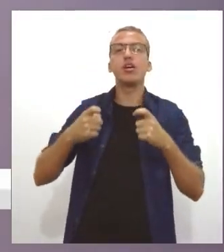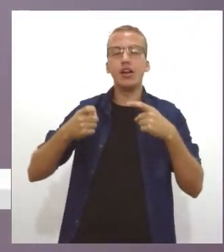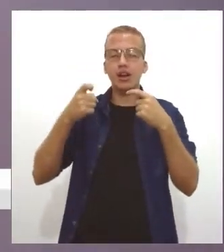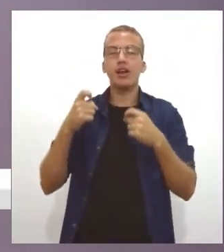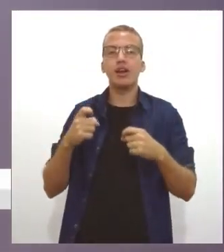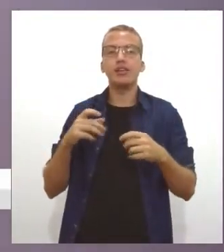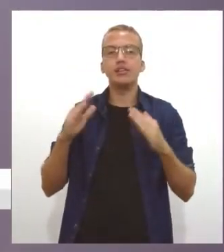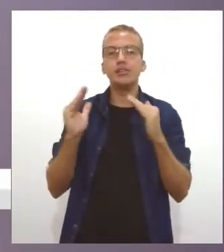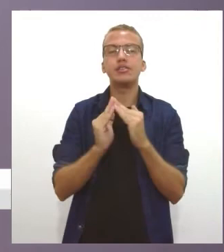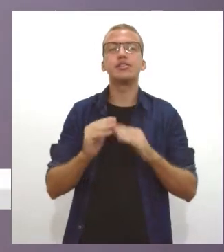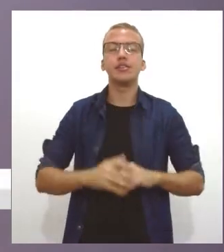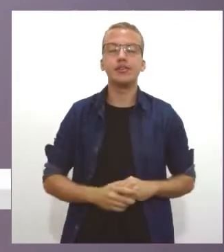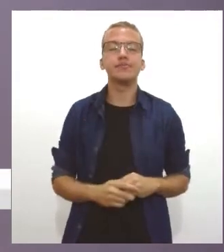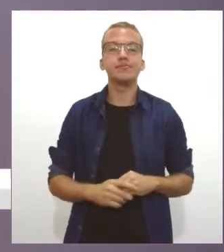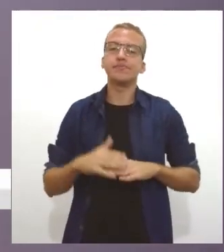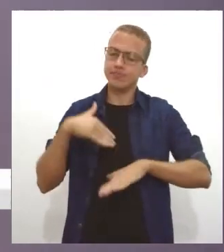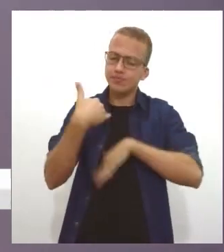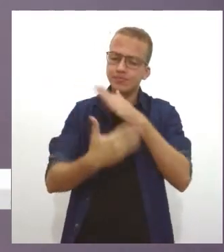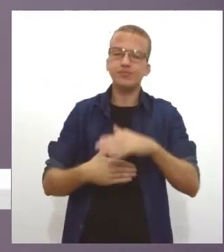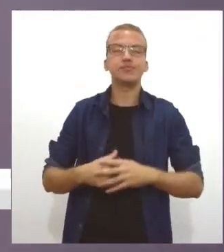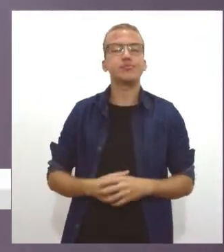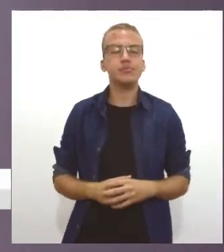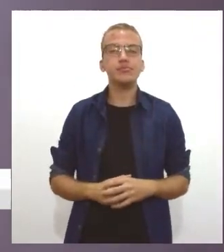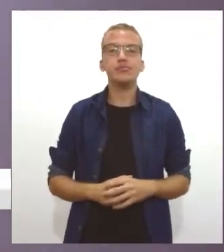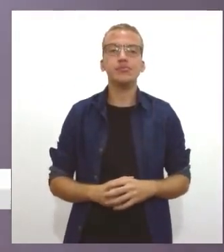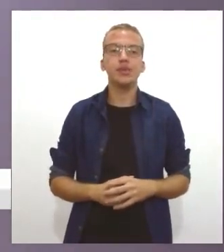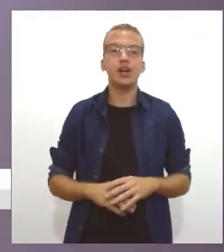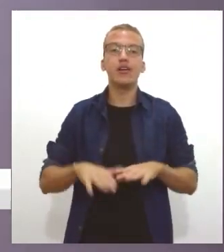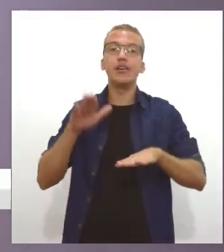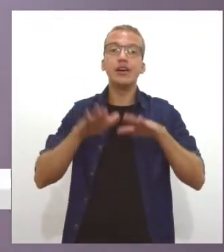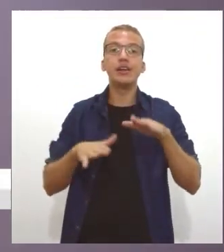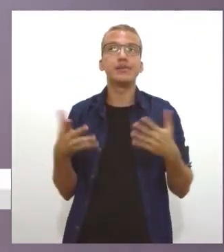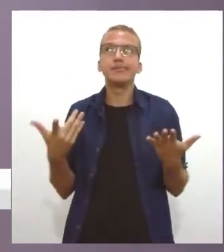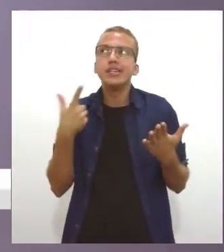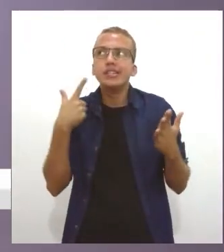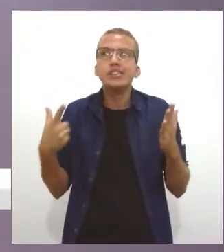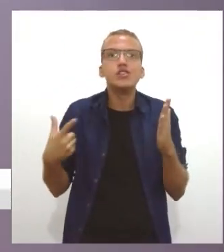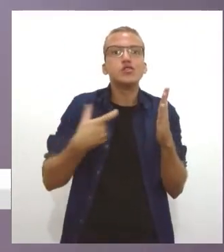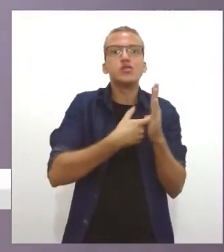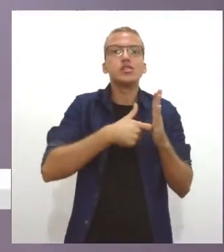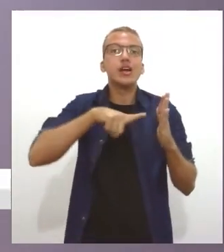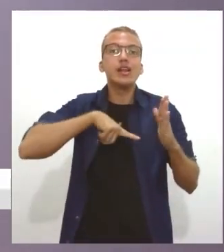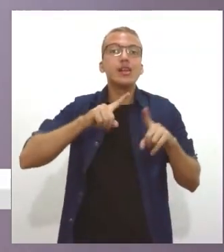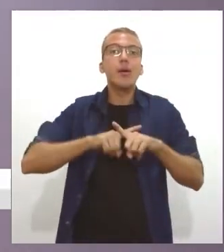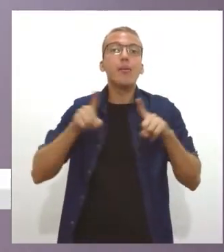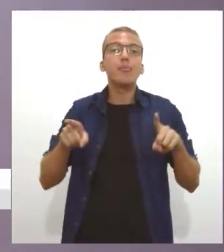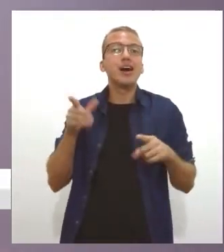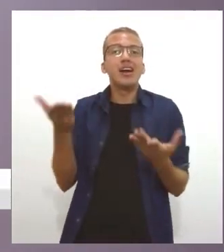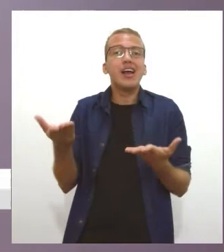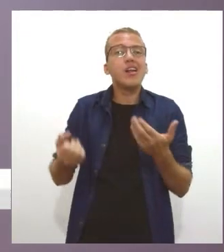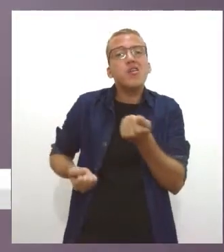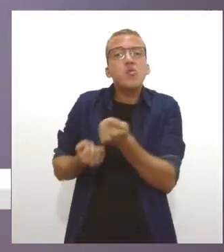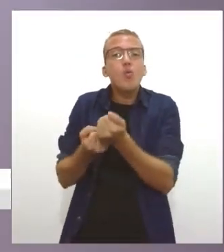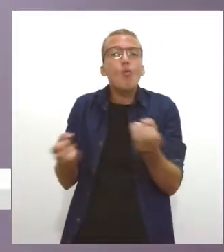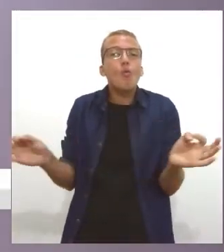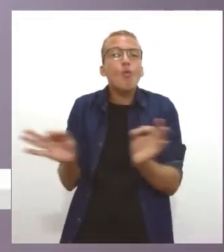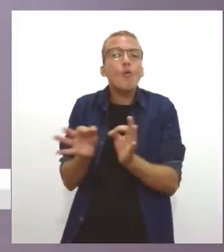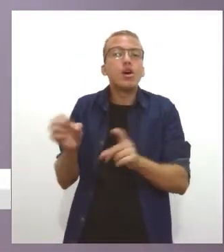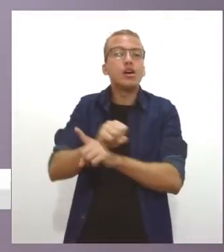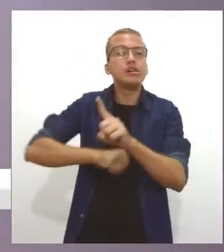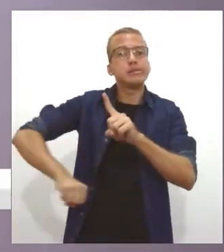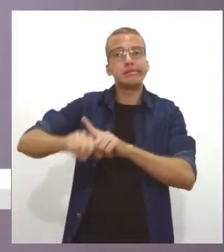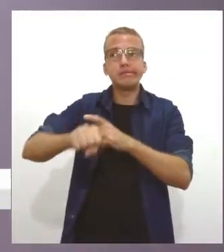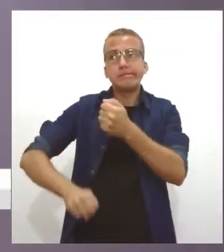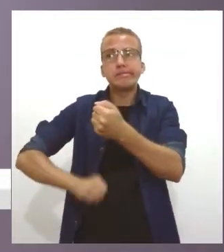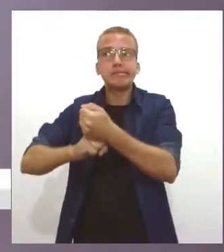poderem refazer suas vidas, porque não adianta também fazer uma denúncia e ela não ser apoiada pela sociedade, ela não ter esse apoio do Estado.